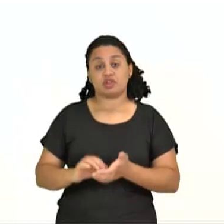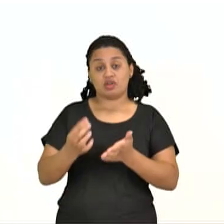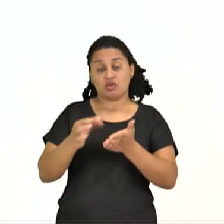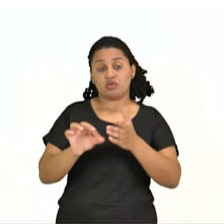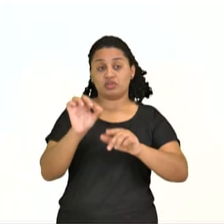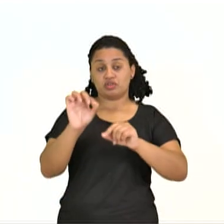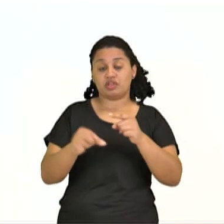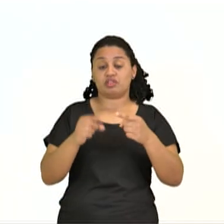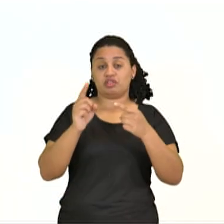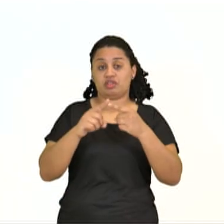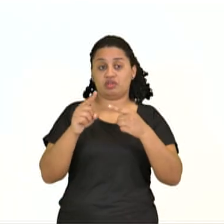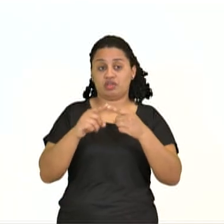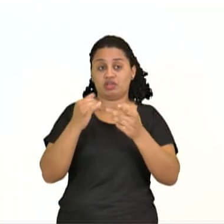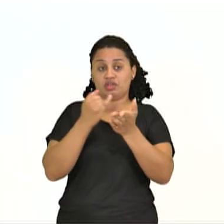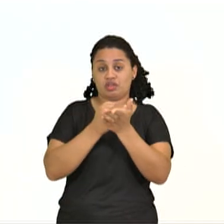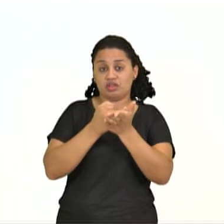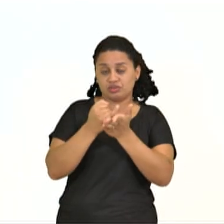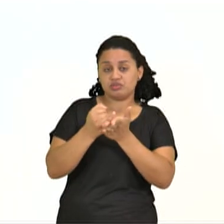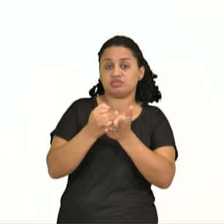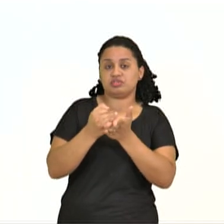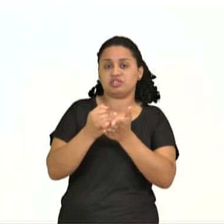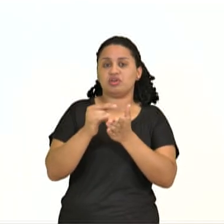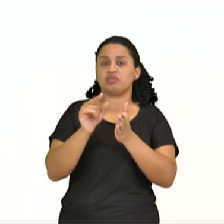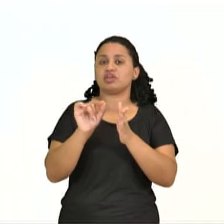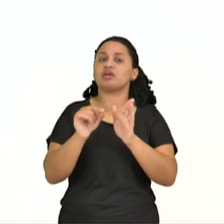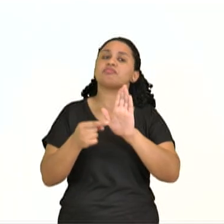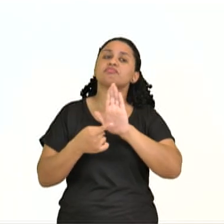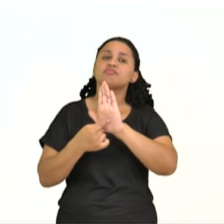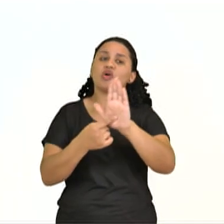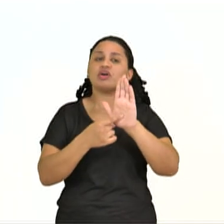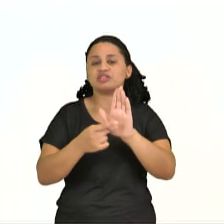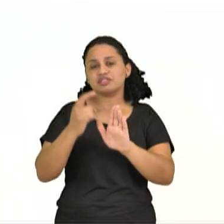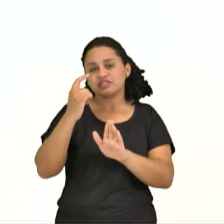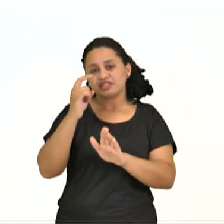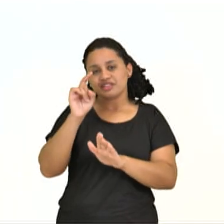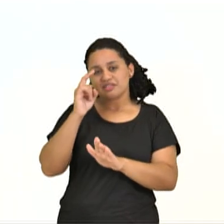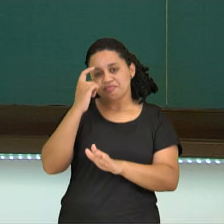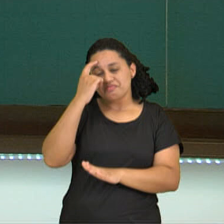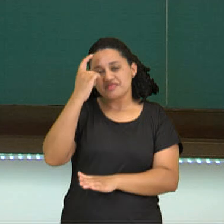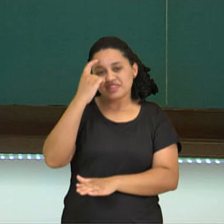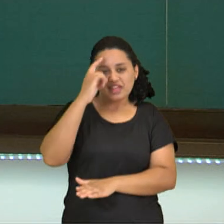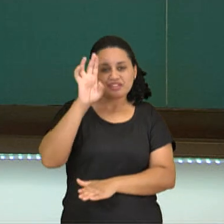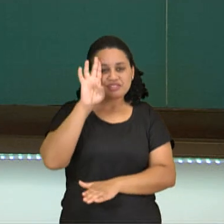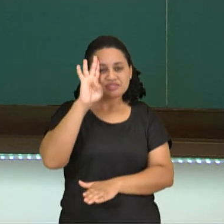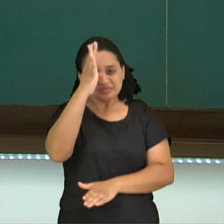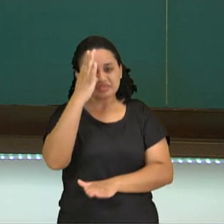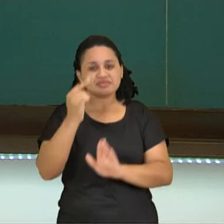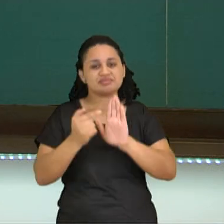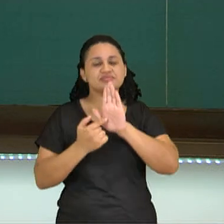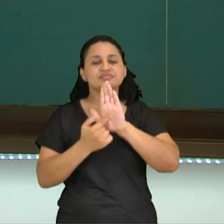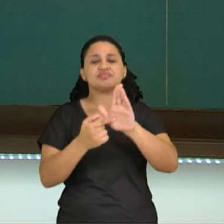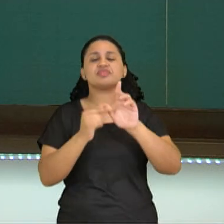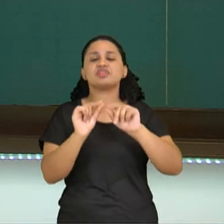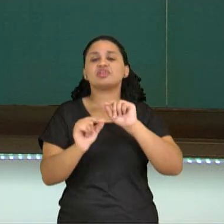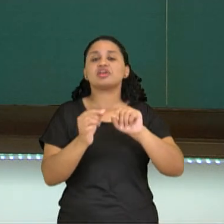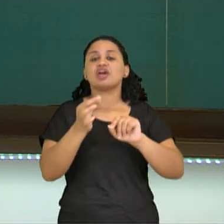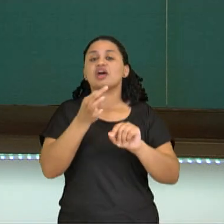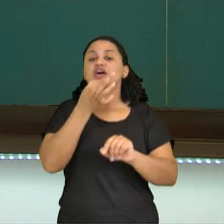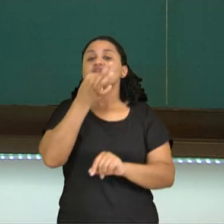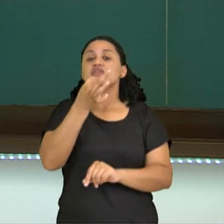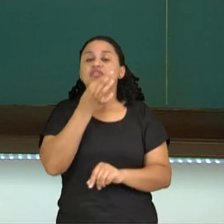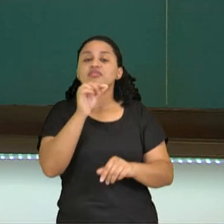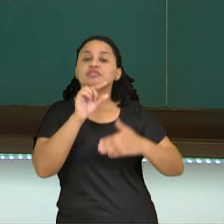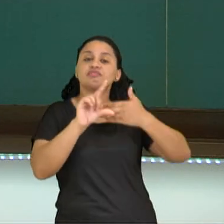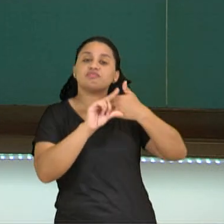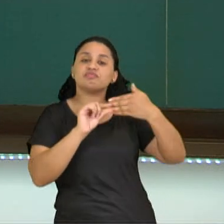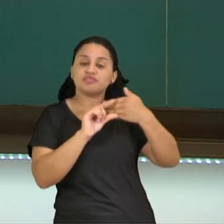A introdução, né? Essa é a estrutura. A introdução, principais ideias são apresentadas, ou seja, a opinião do